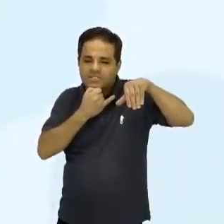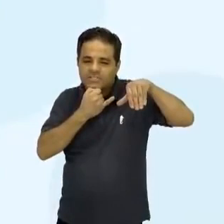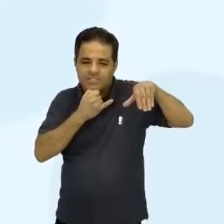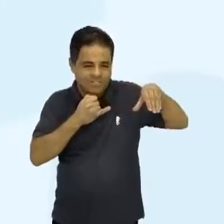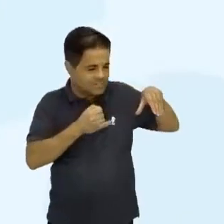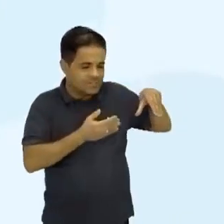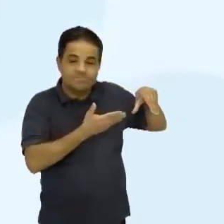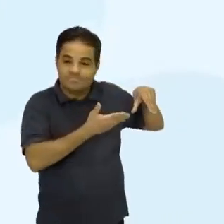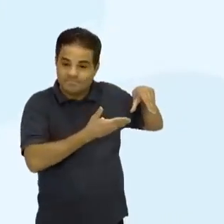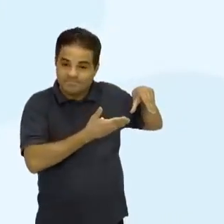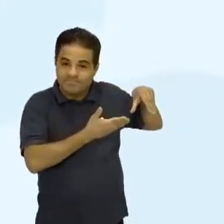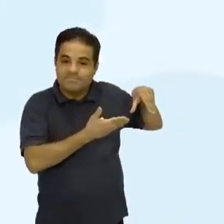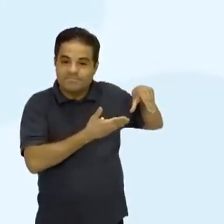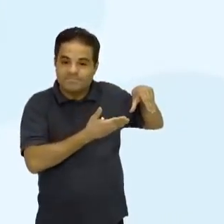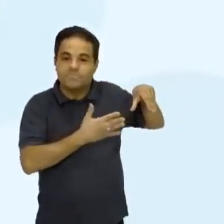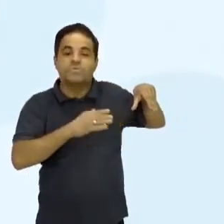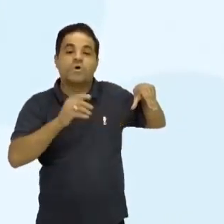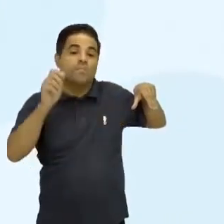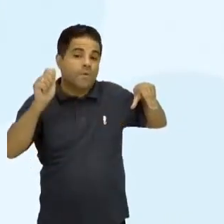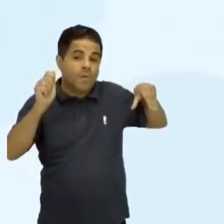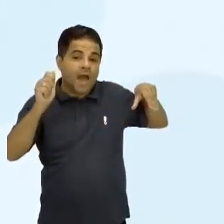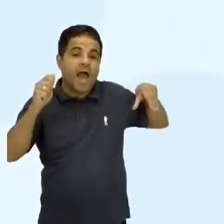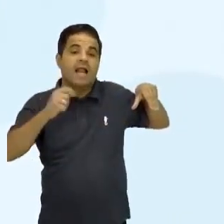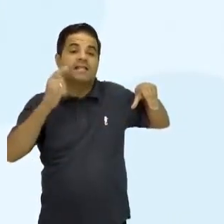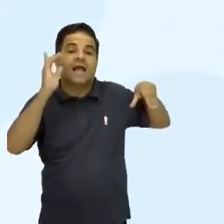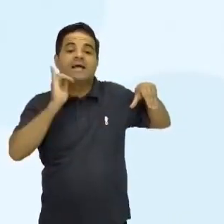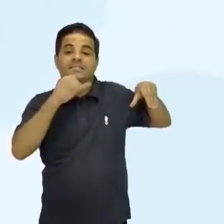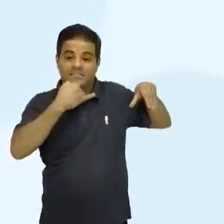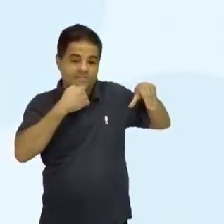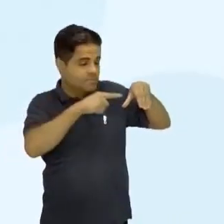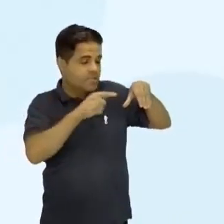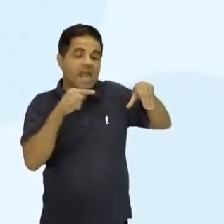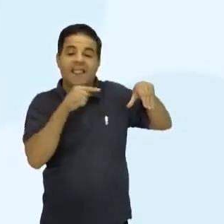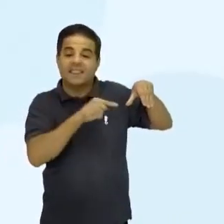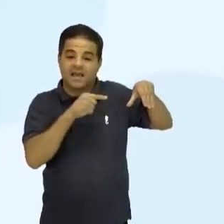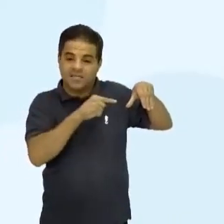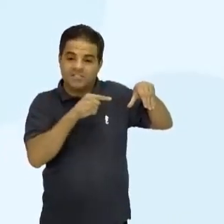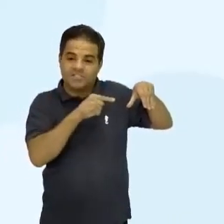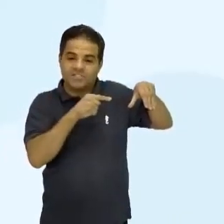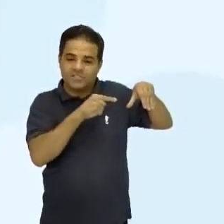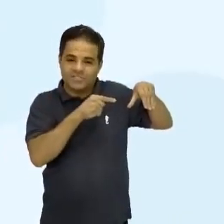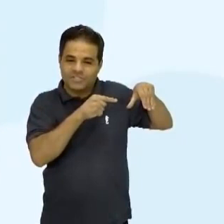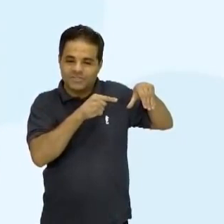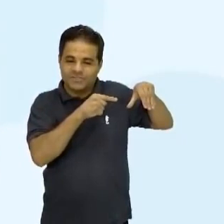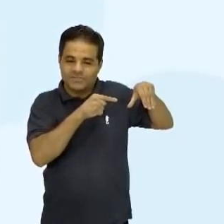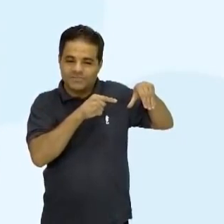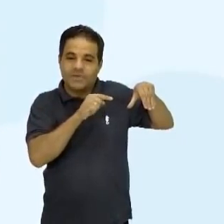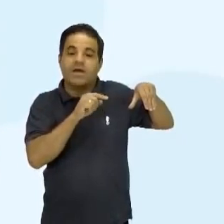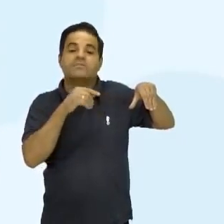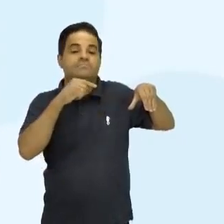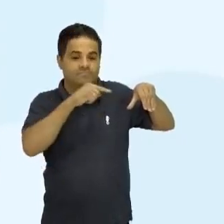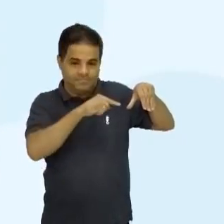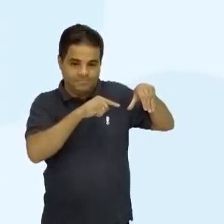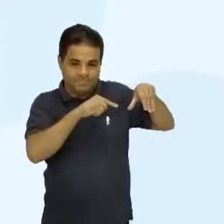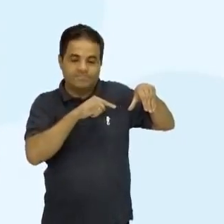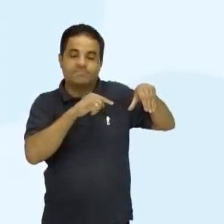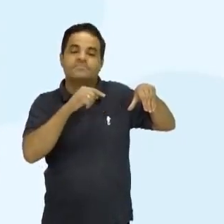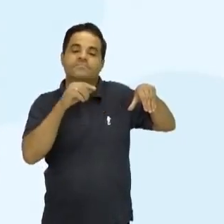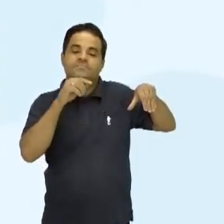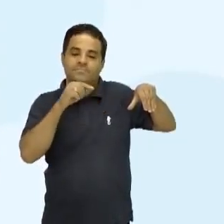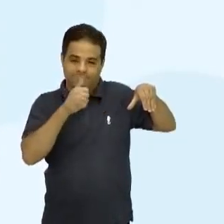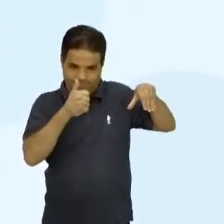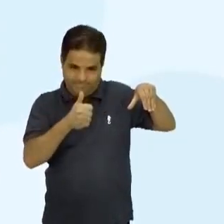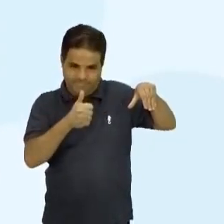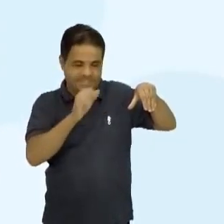está triste. Por quê? Porque o meu A é negativo. Então, A menor que 0, concavidade voltada para baixo.